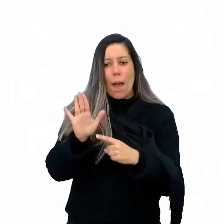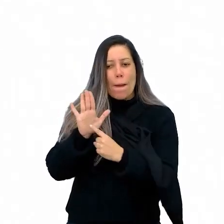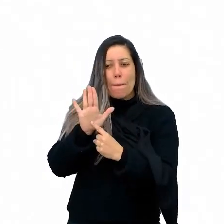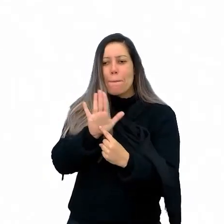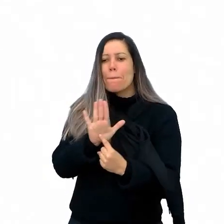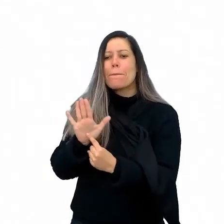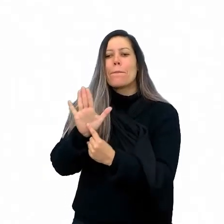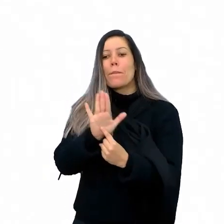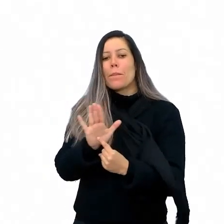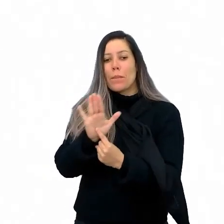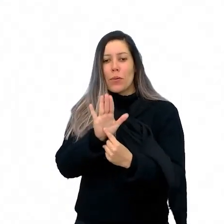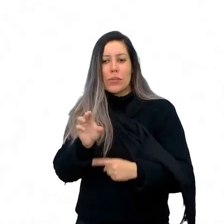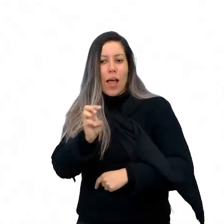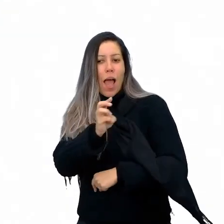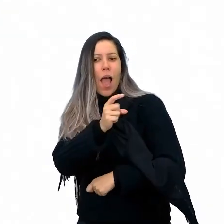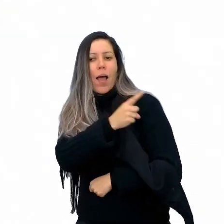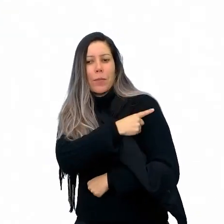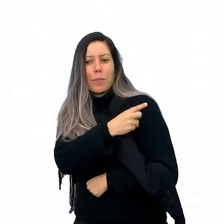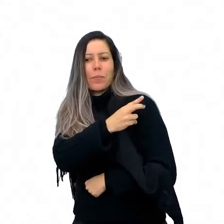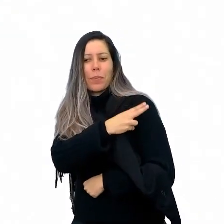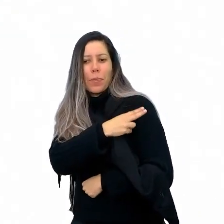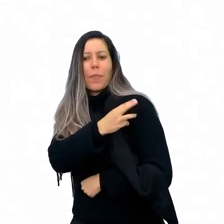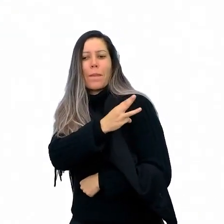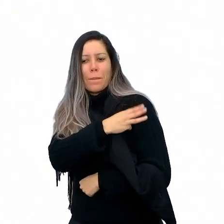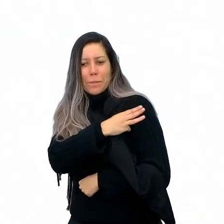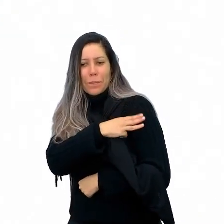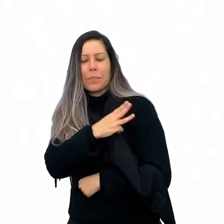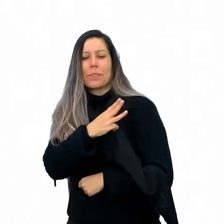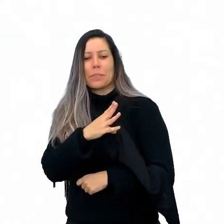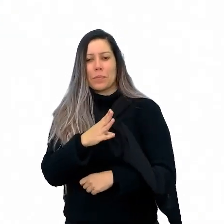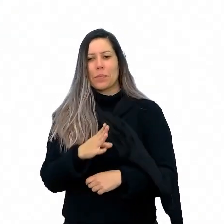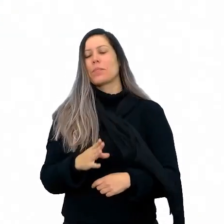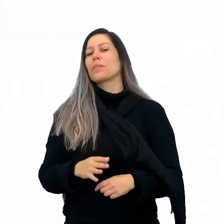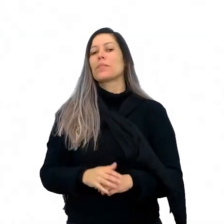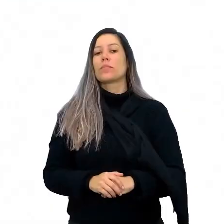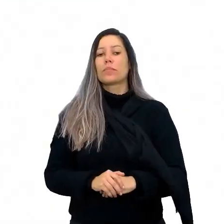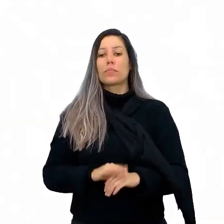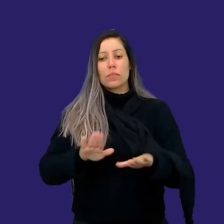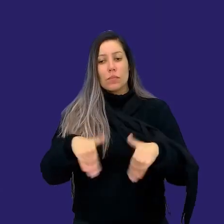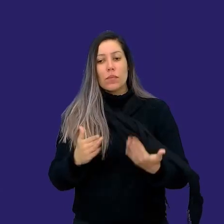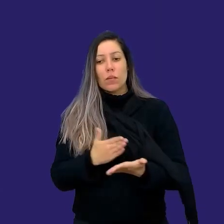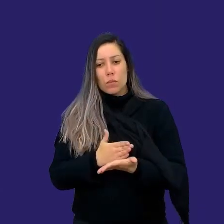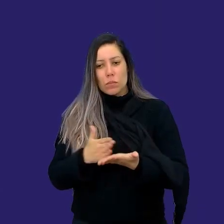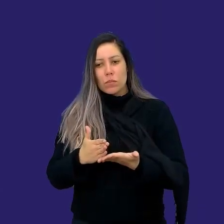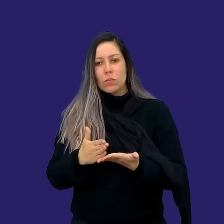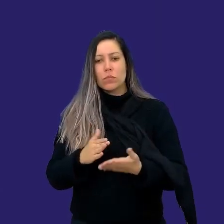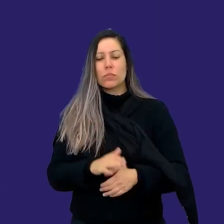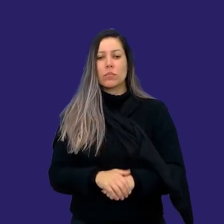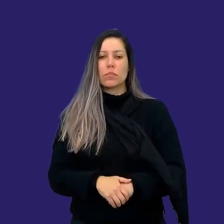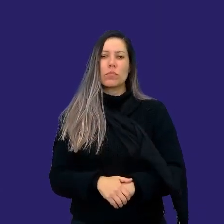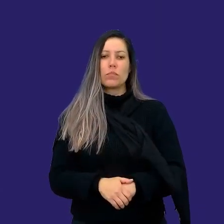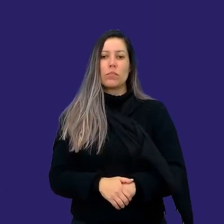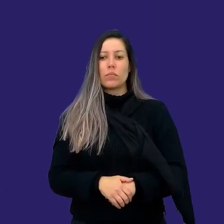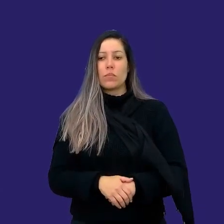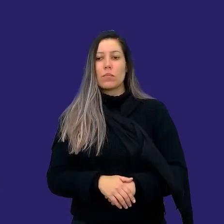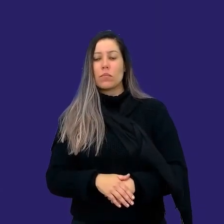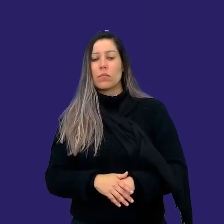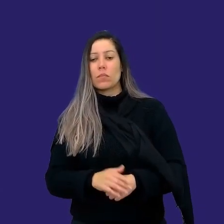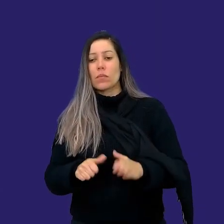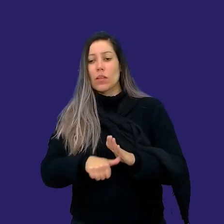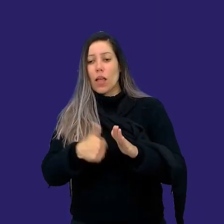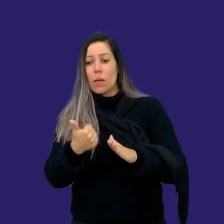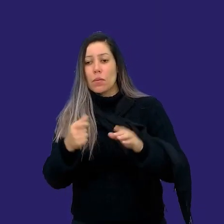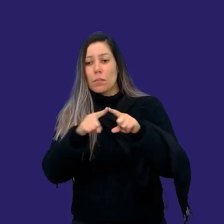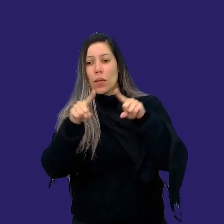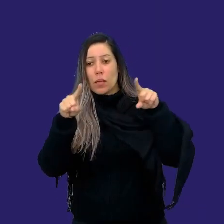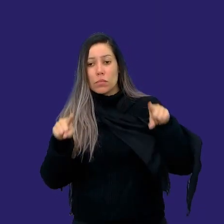para as 3 séries do ensino médio, tá bem? Bom, pessoal, então vamos lá. Indo aqui para a primeira tela, como também já